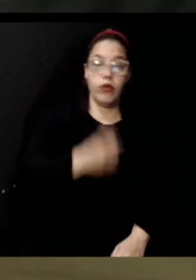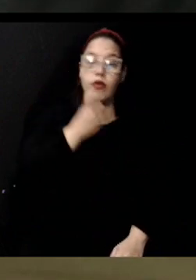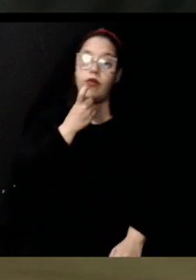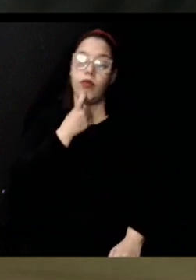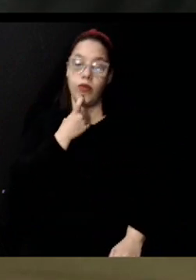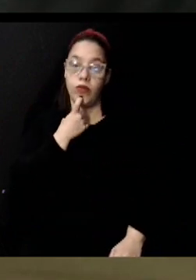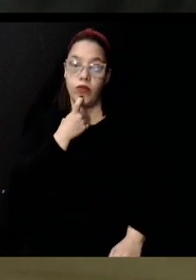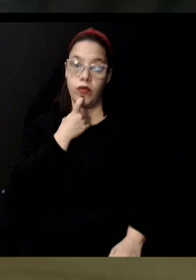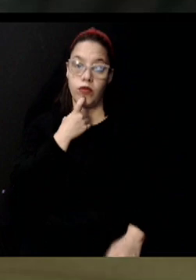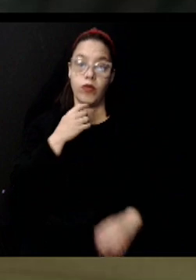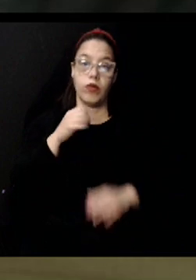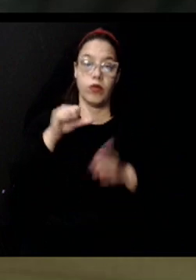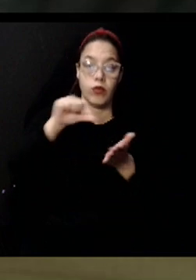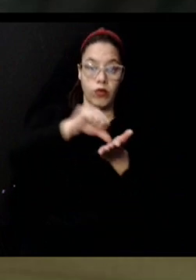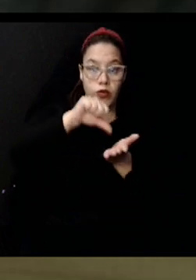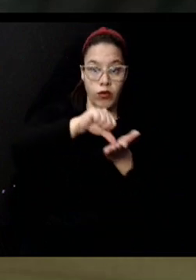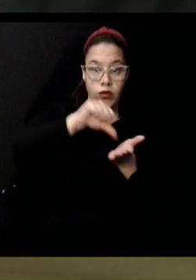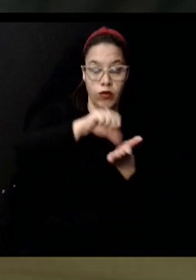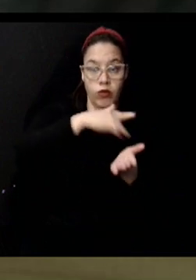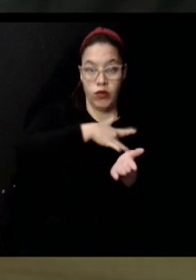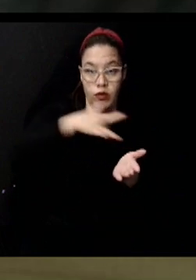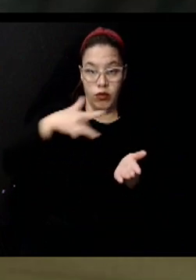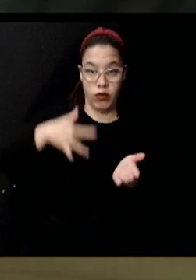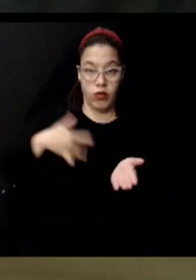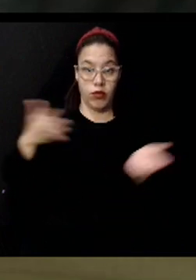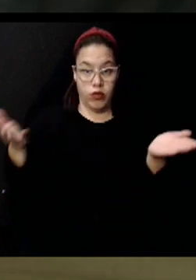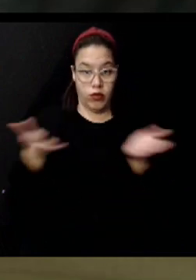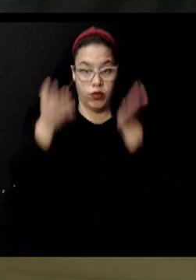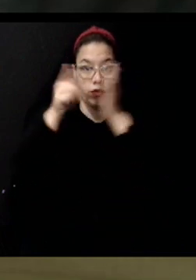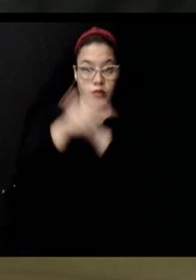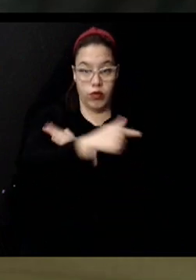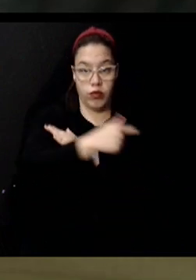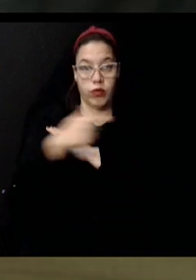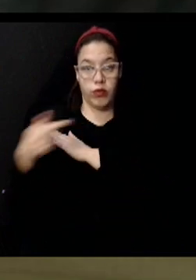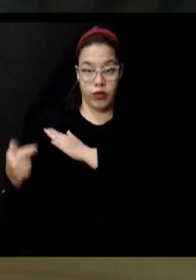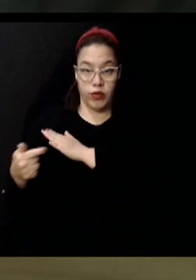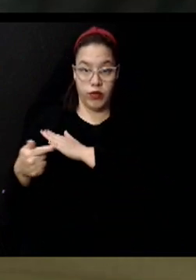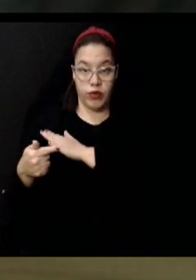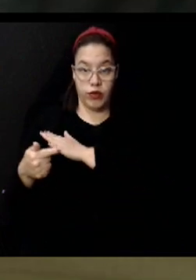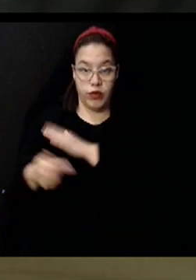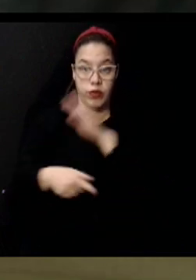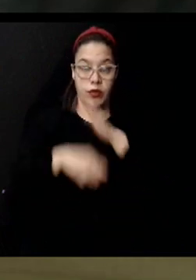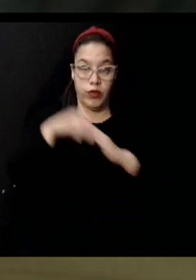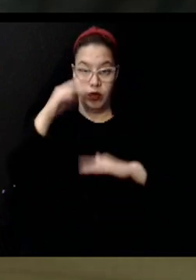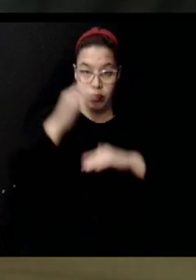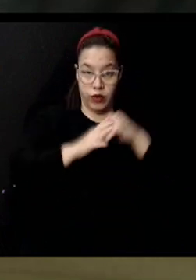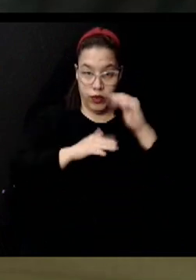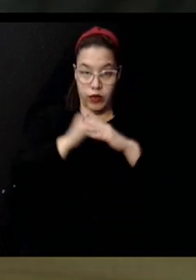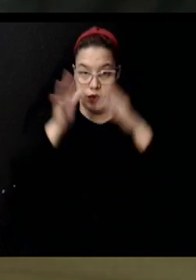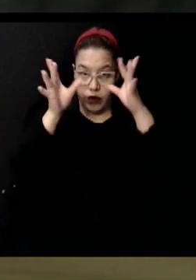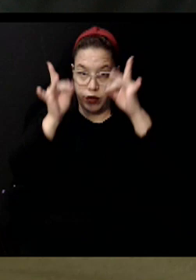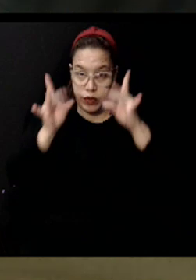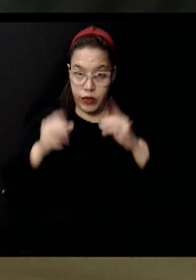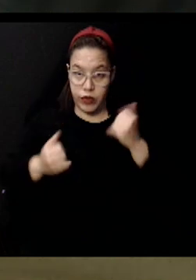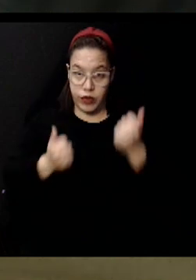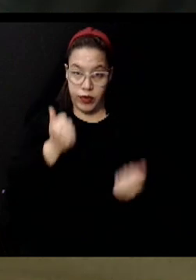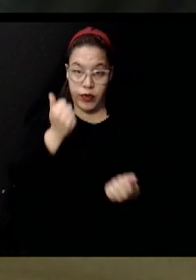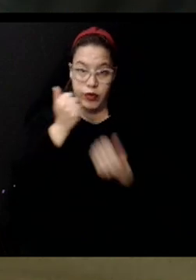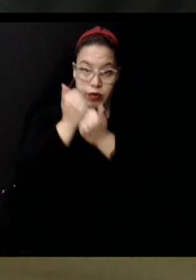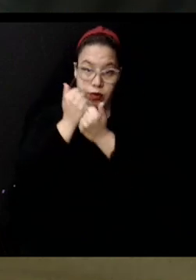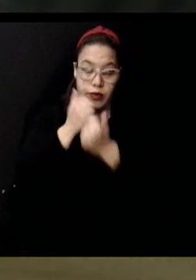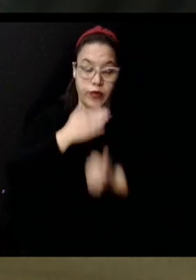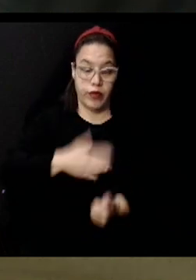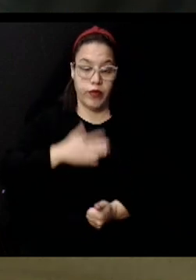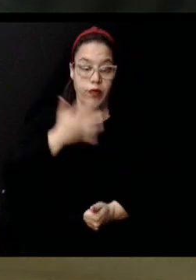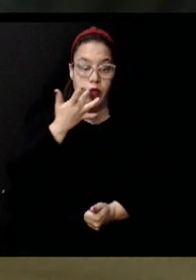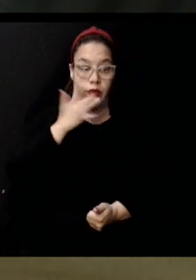centros de saúde da cidade iniciaram esta semana, então, uma série de ações especiais em apoio à campanha Agosto Dourado, que